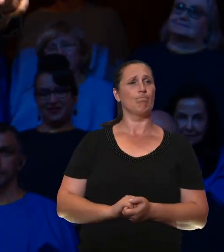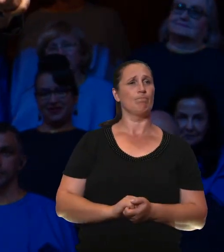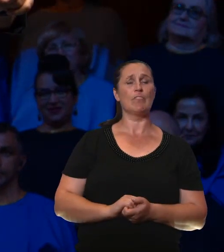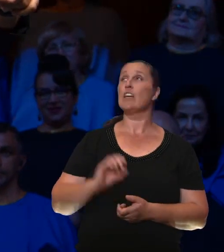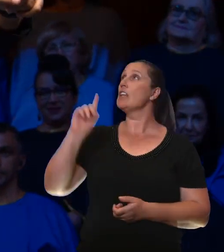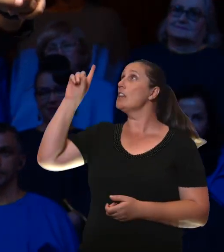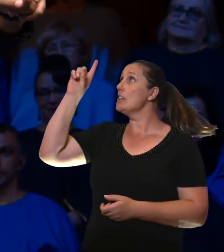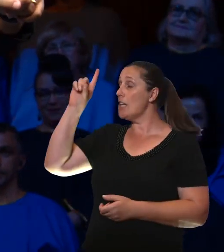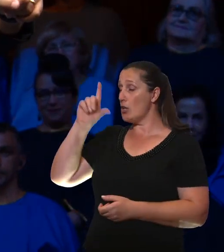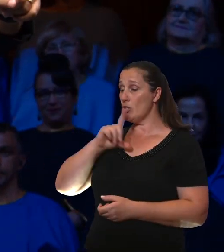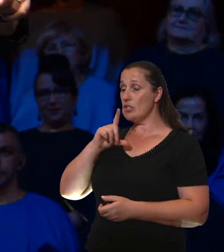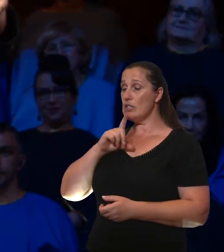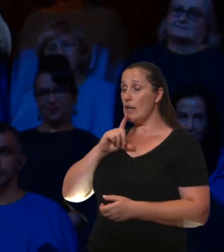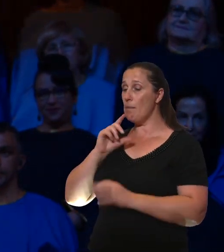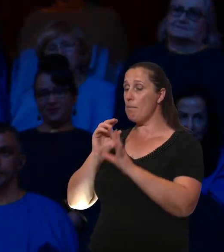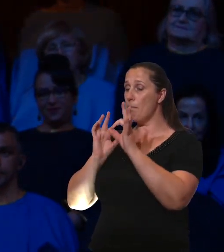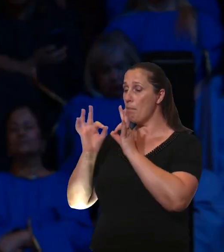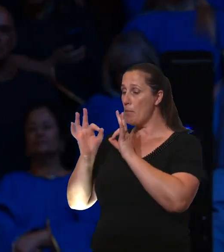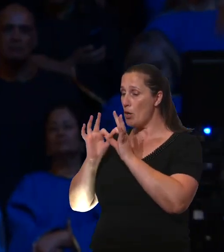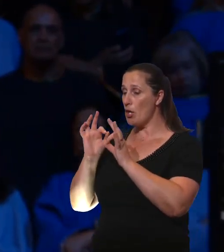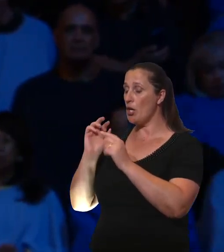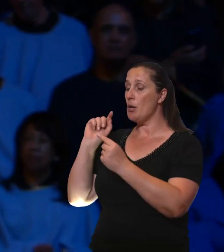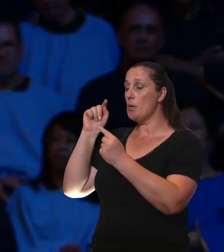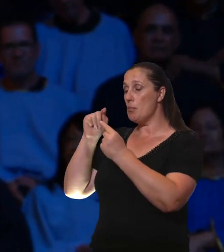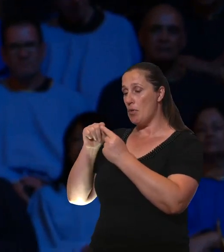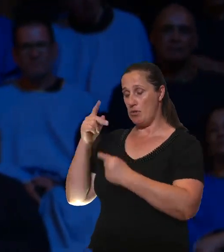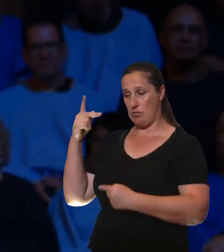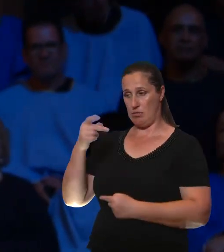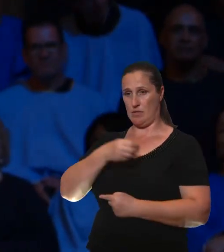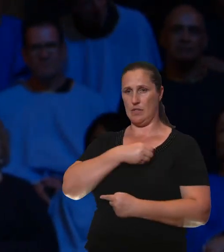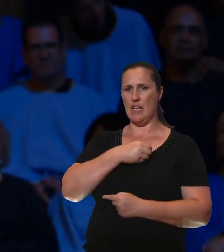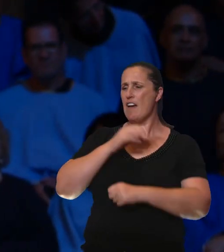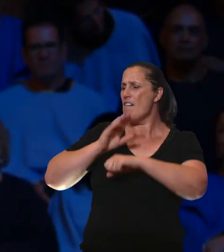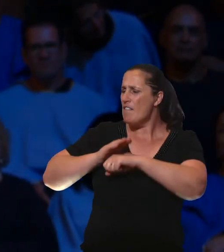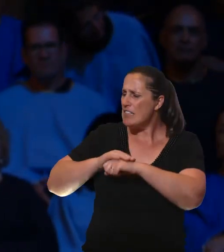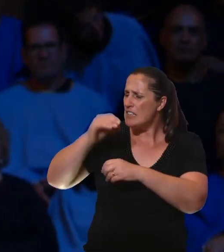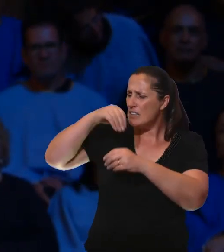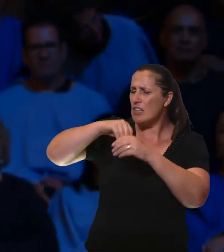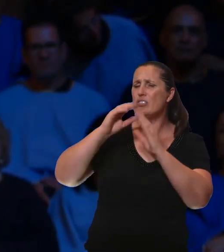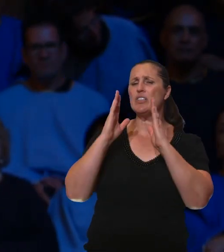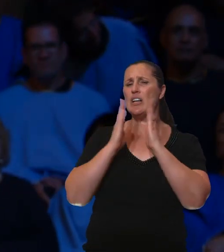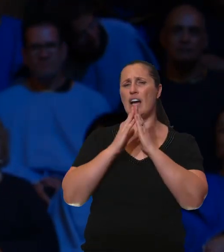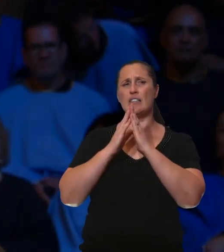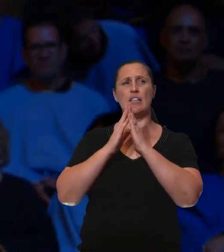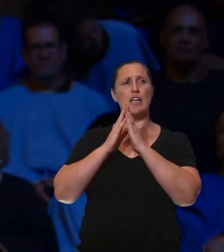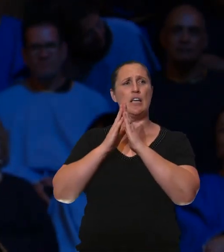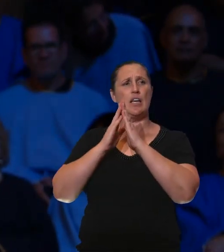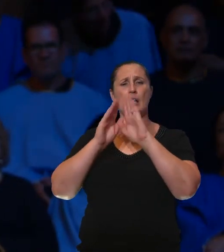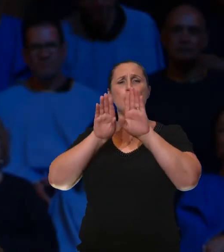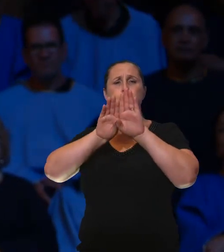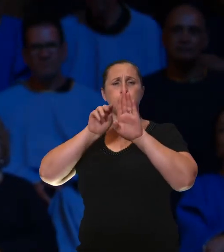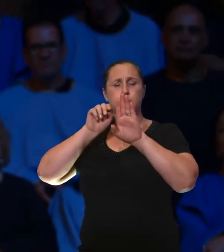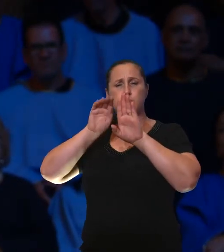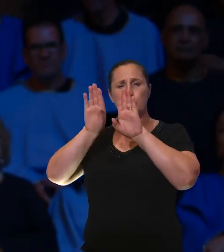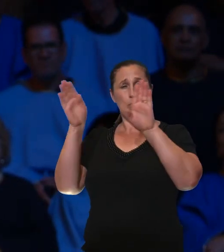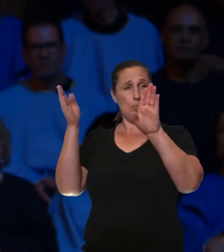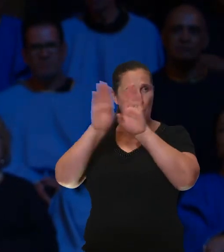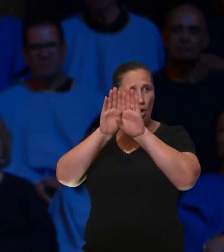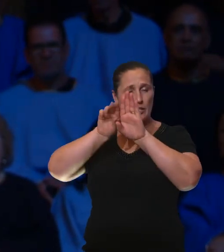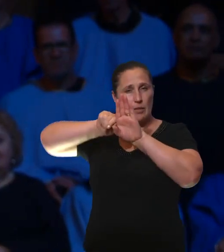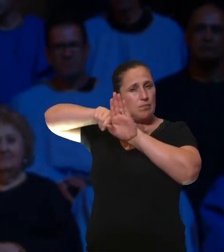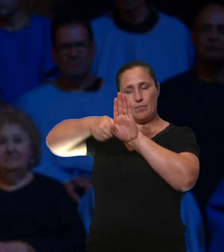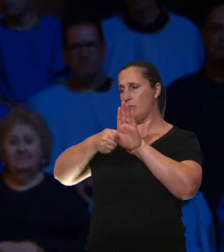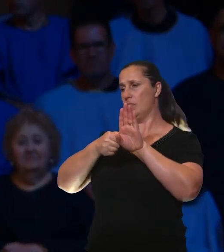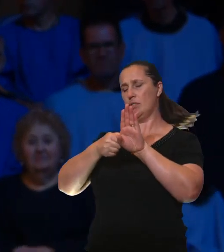Deus tem uma palavra para você, mas faça em casa, não faça na rua. E não tranque a porta da sua casa. Todas as vezes que